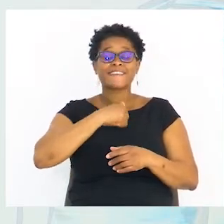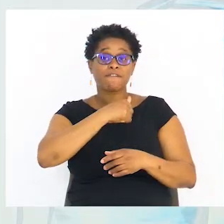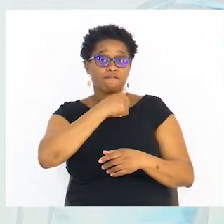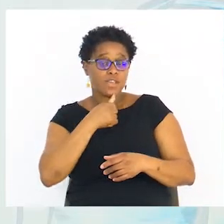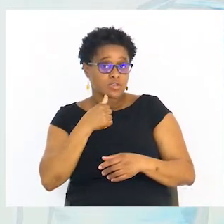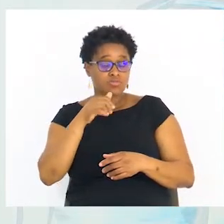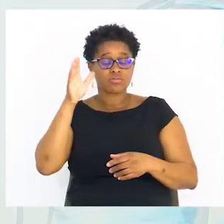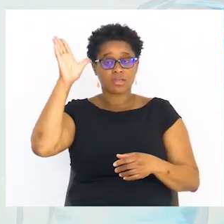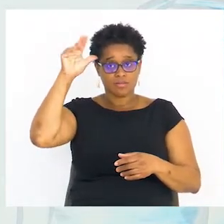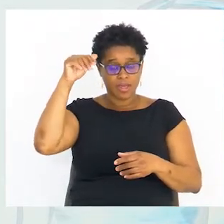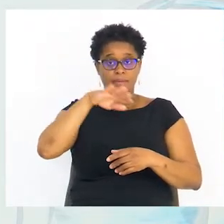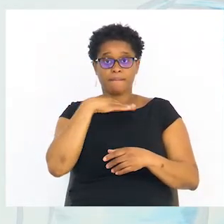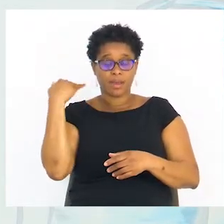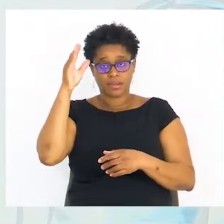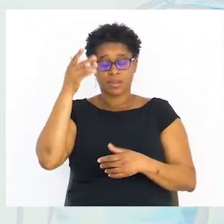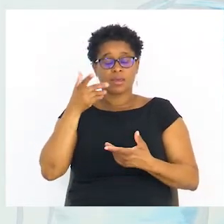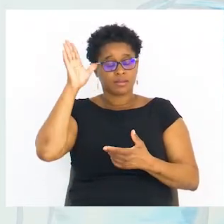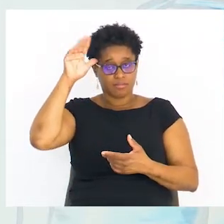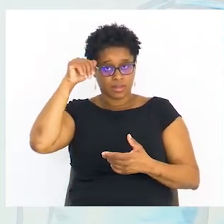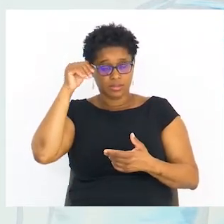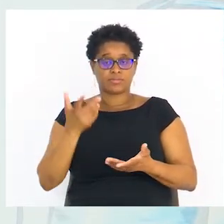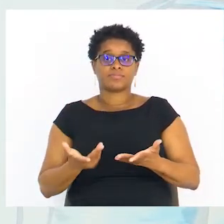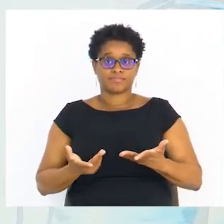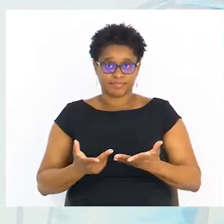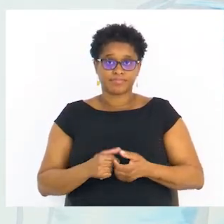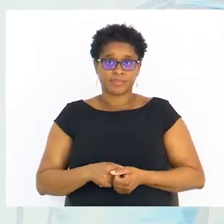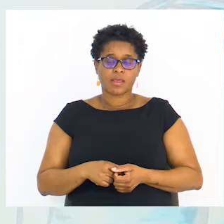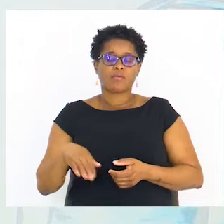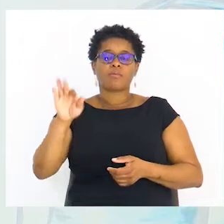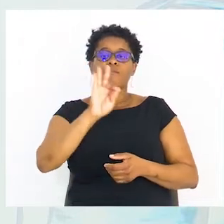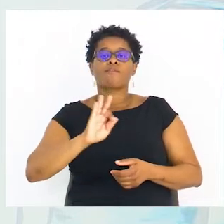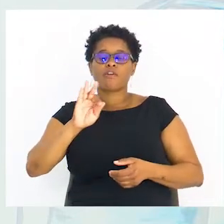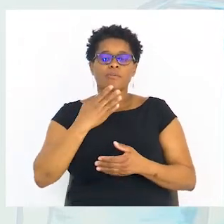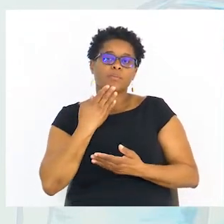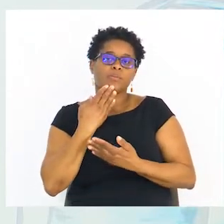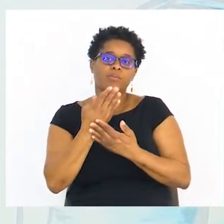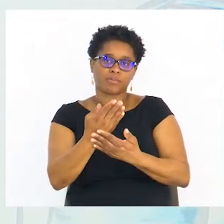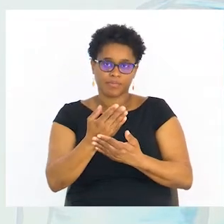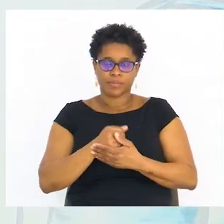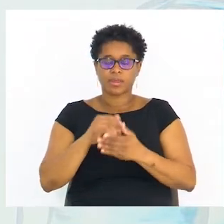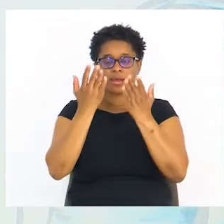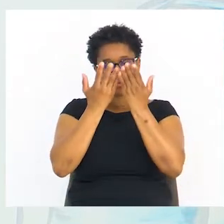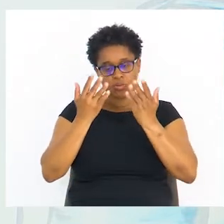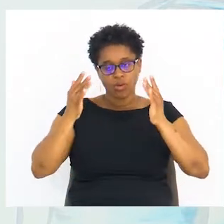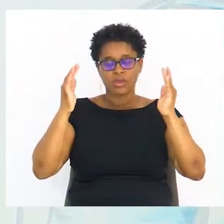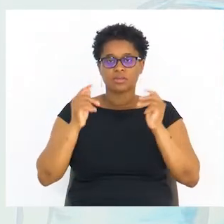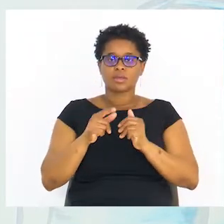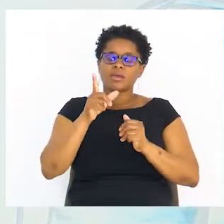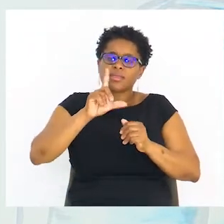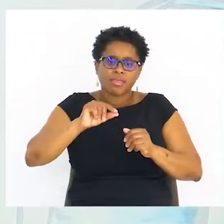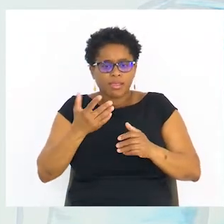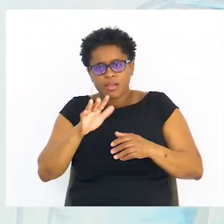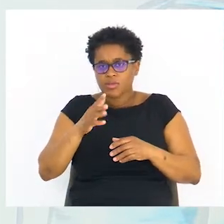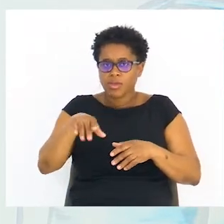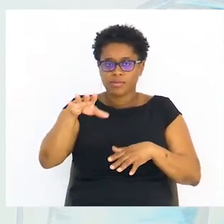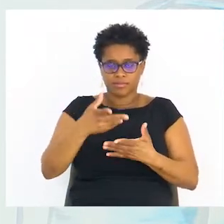dos animais, como forma de agradecer a natureza e tentar